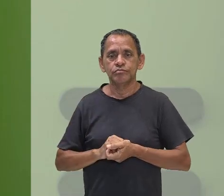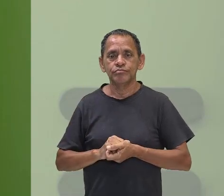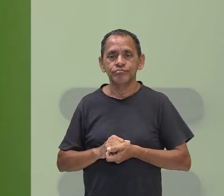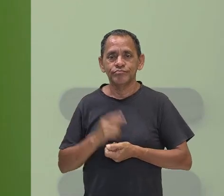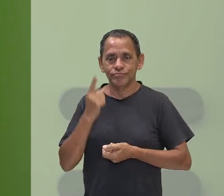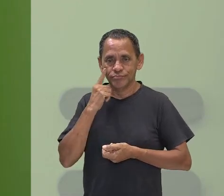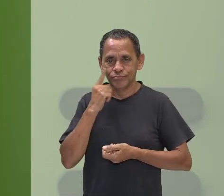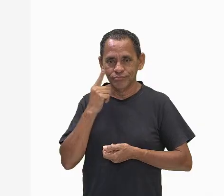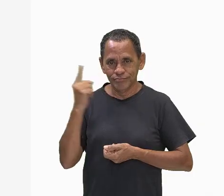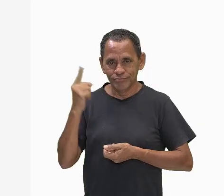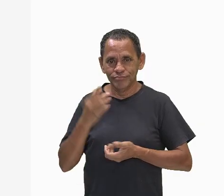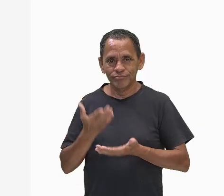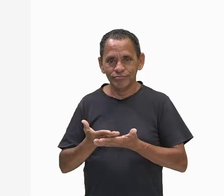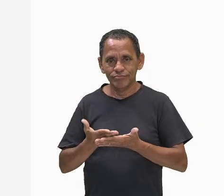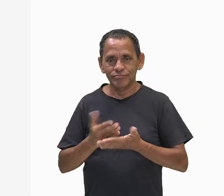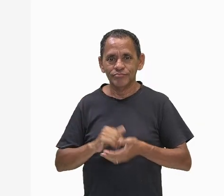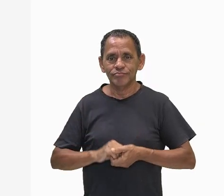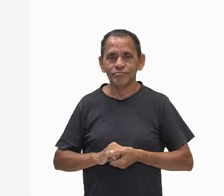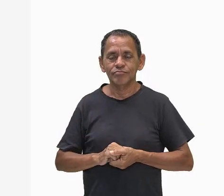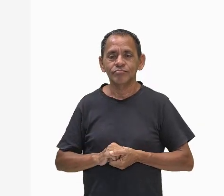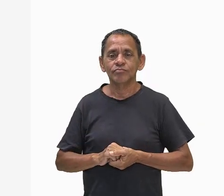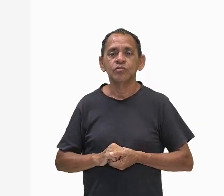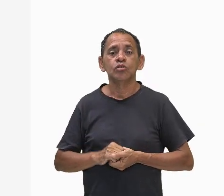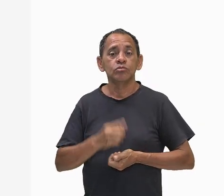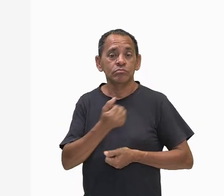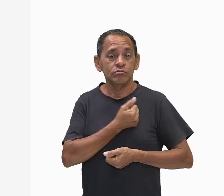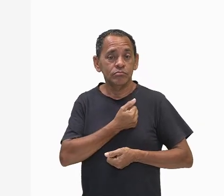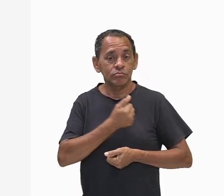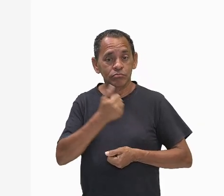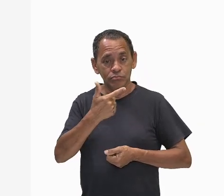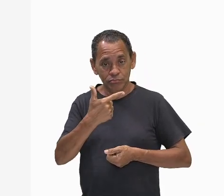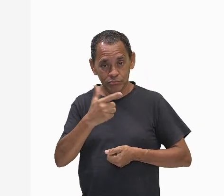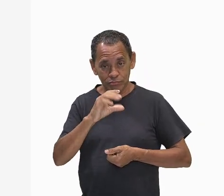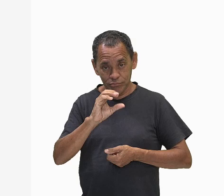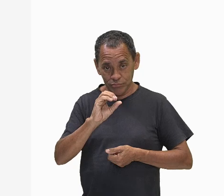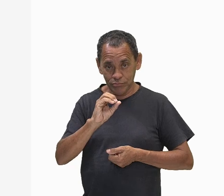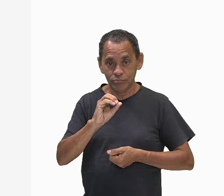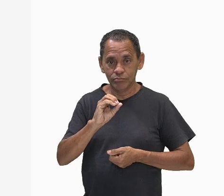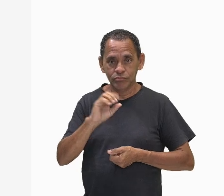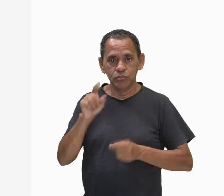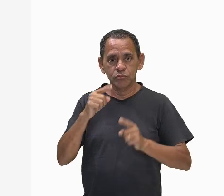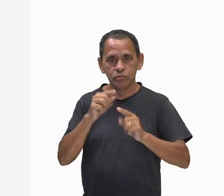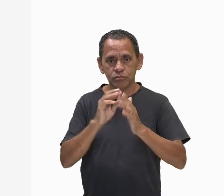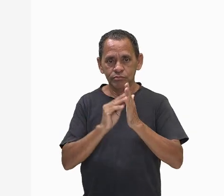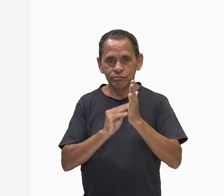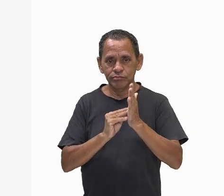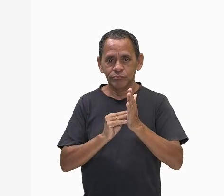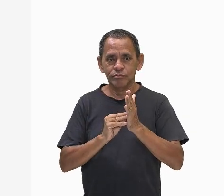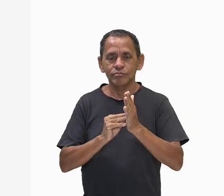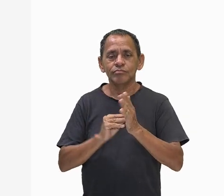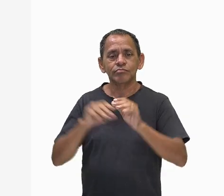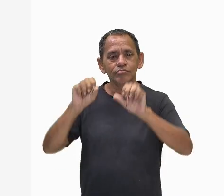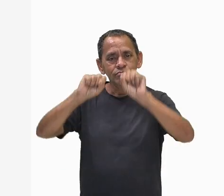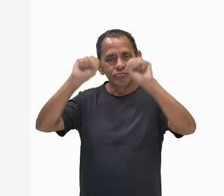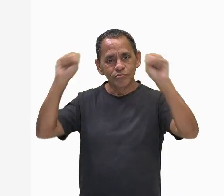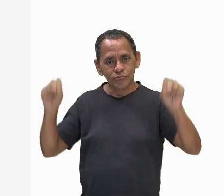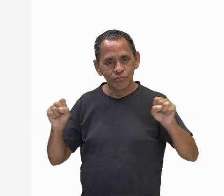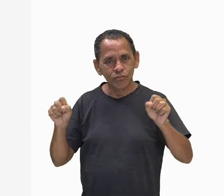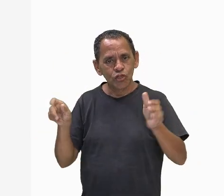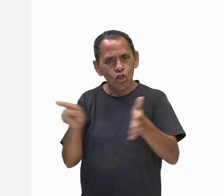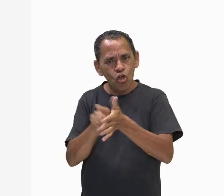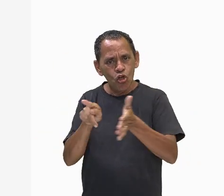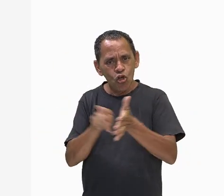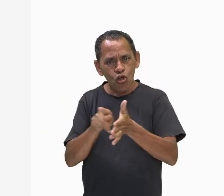nossa aula de hoje. A aula de hoje é a número 20. O objeto de conhecimento é o sistema